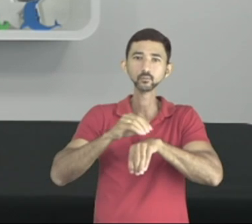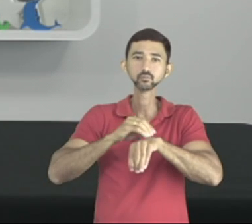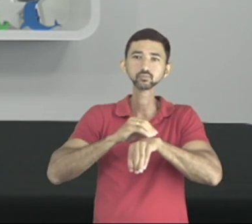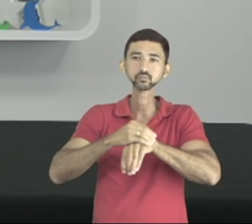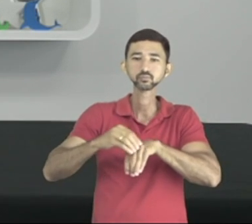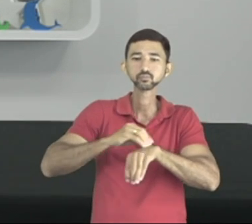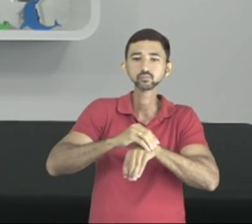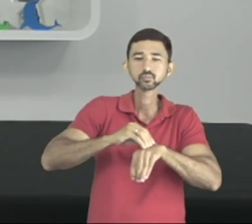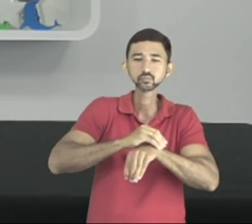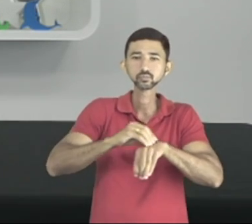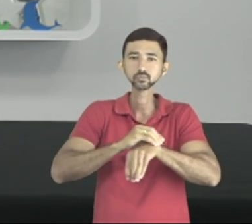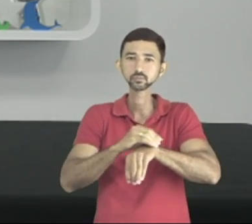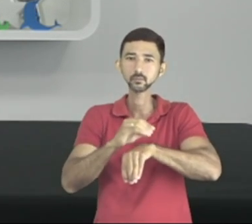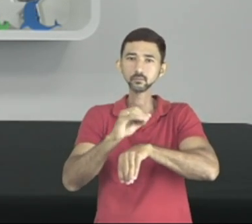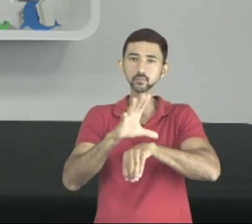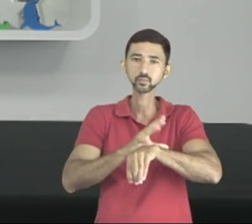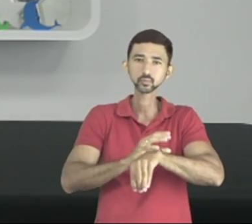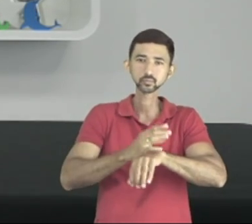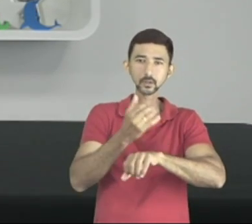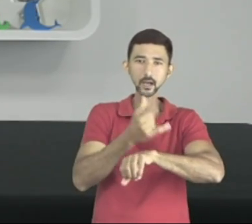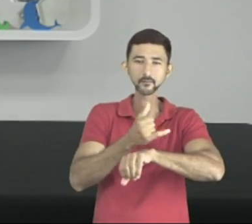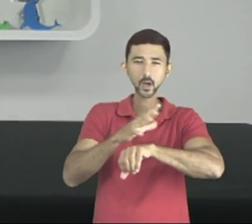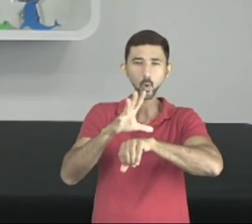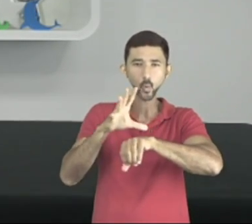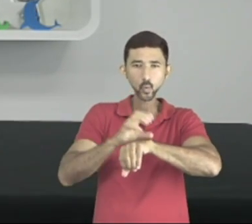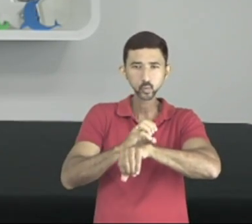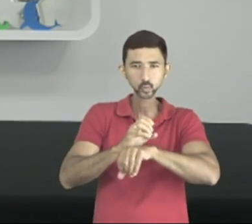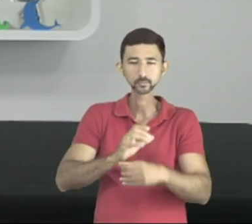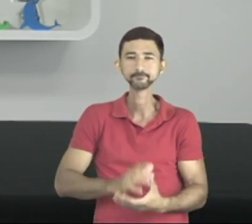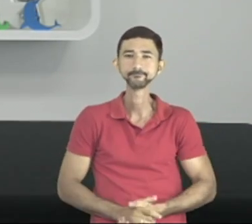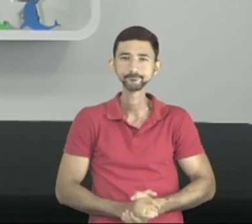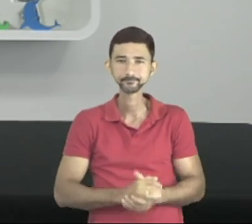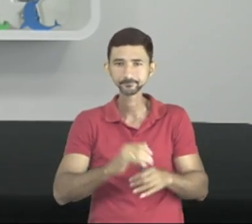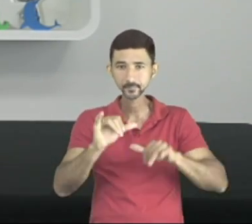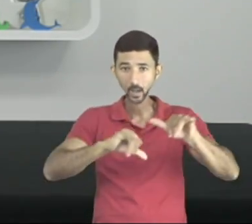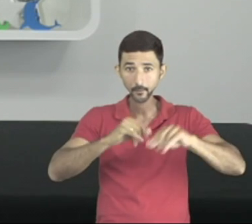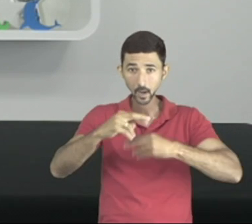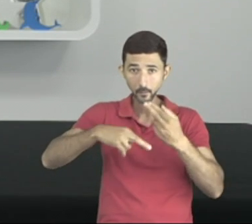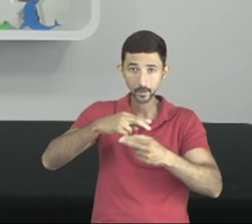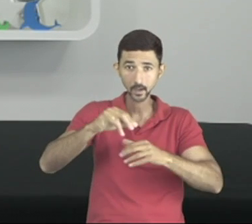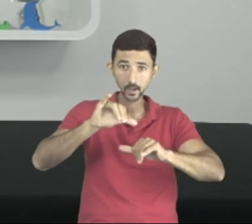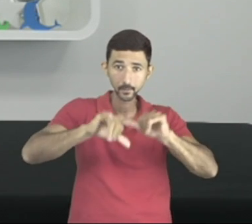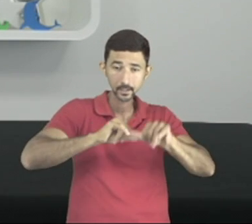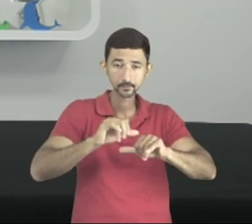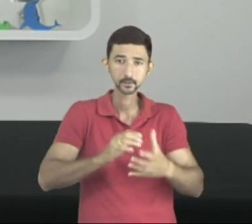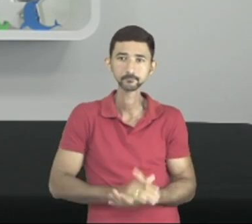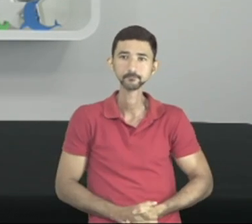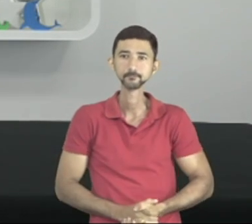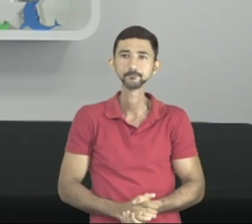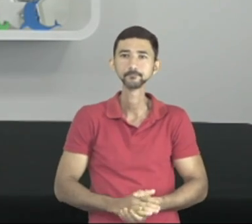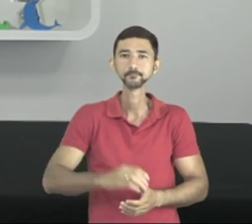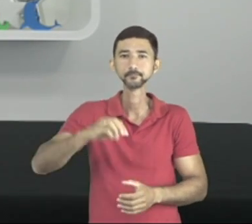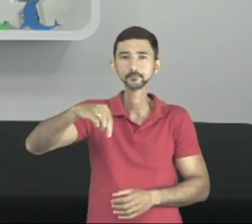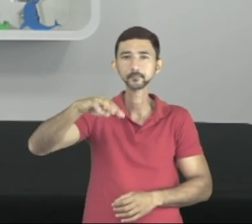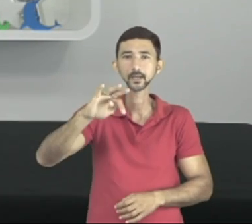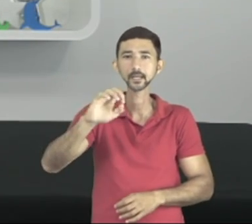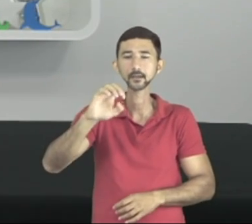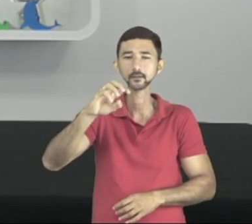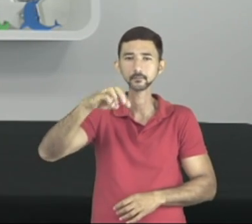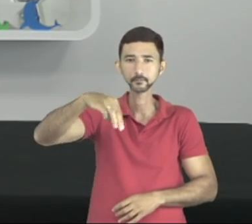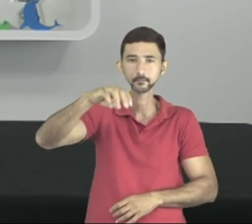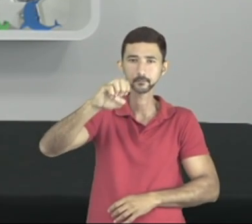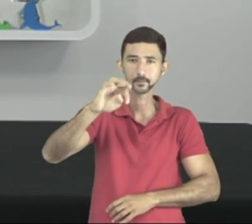Tá? Isso é uma oxidação, isso é uma reação específica, é uma reação química. E o metabolismo, a gente viu uma vaquinha ainda